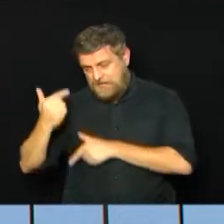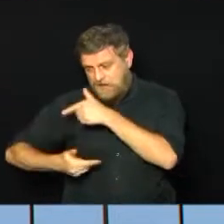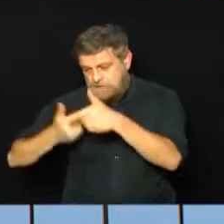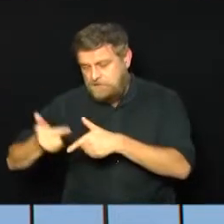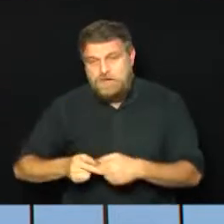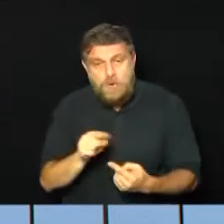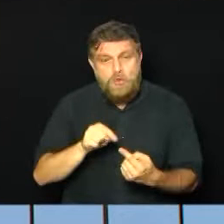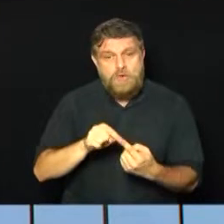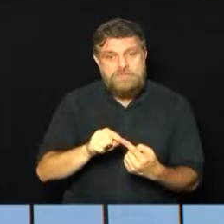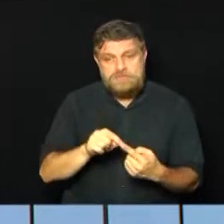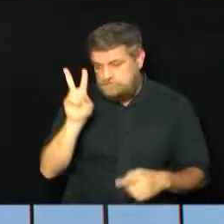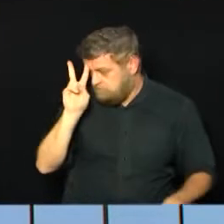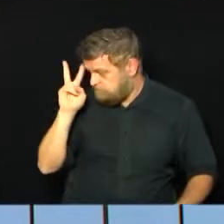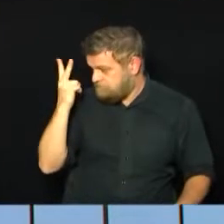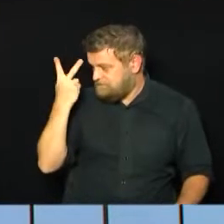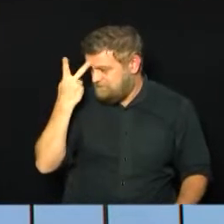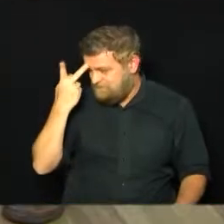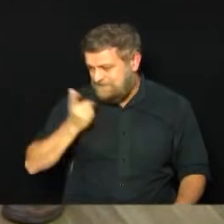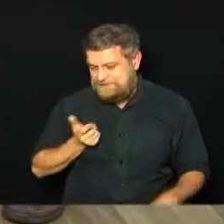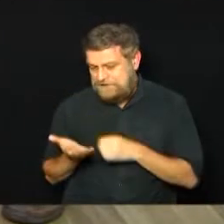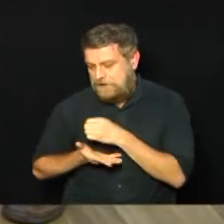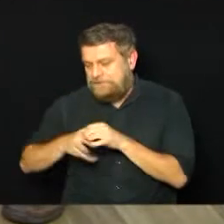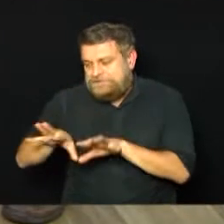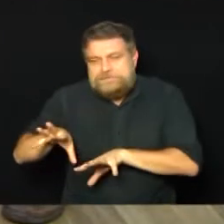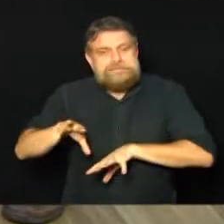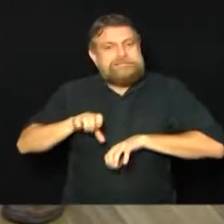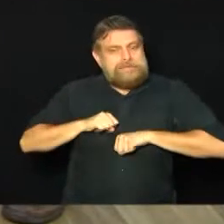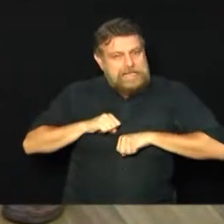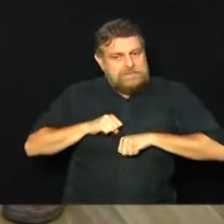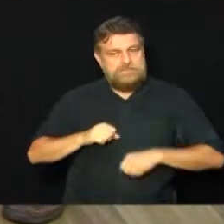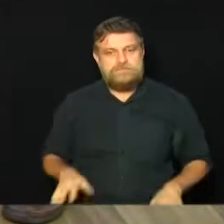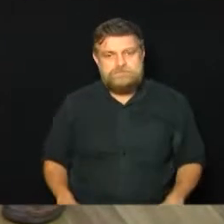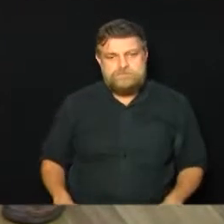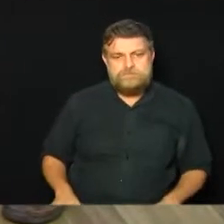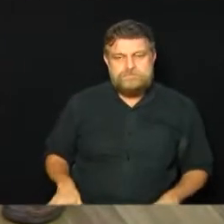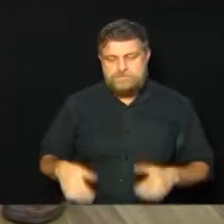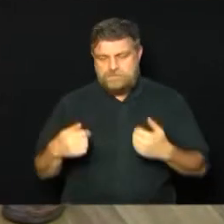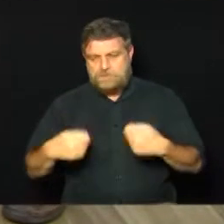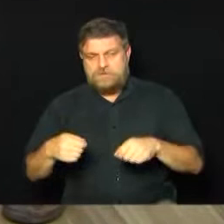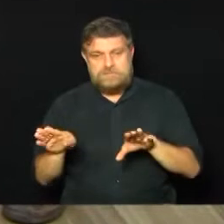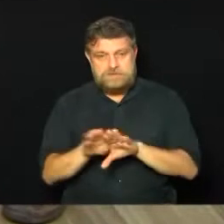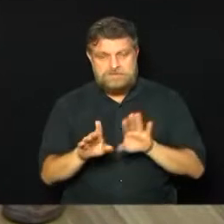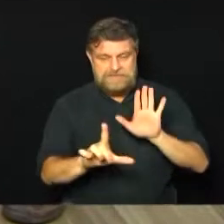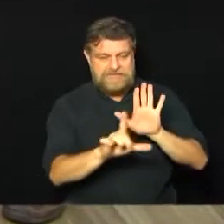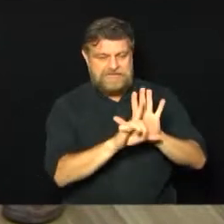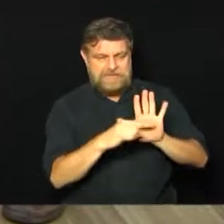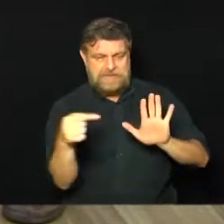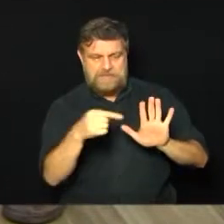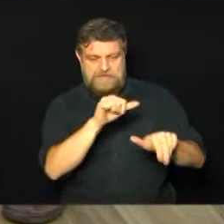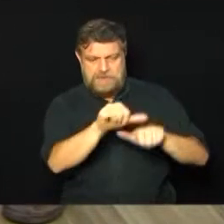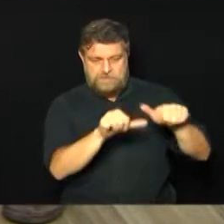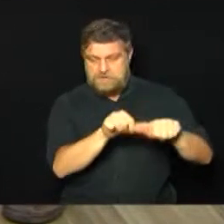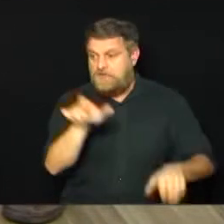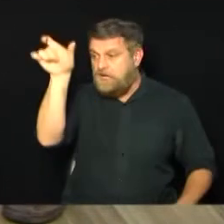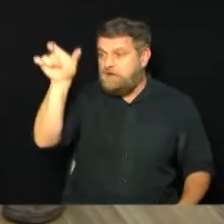essa cultura do brasileiro. É o que está enraizado, né? Exatamente. E para isso também é necessário mudar as leis. O senhor é presidente da